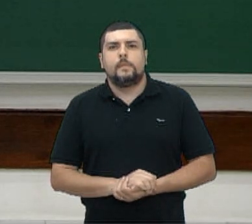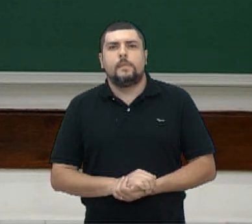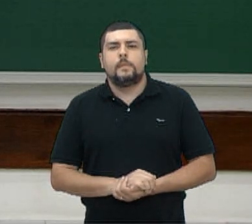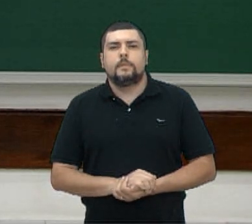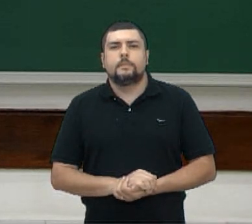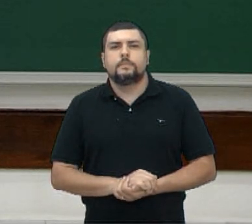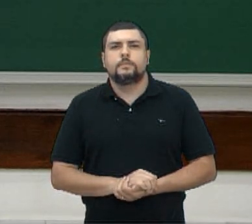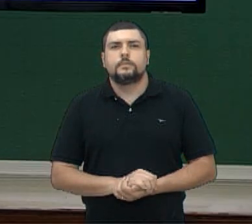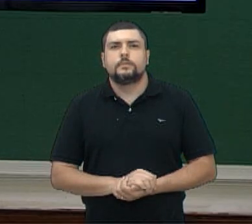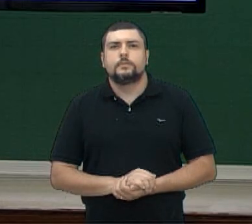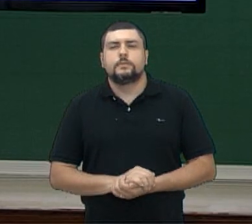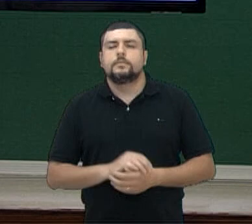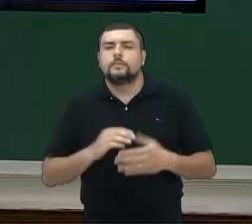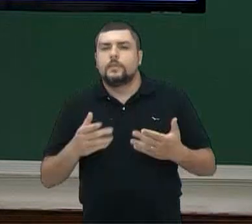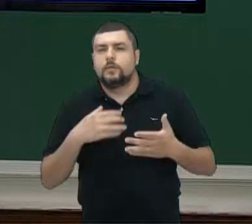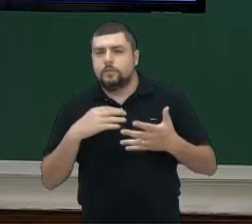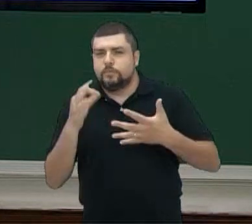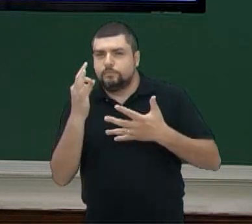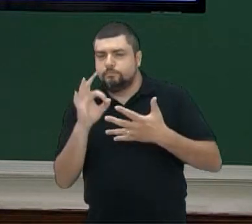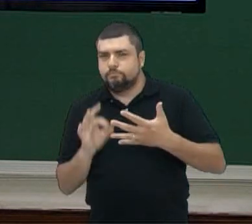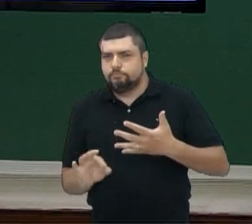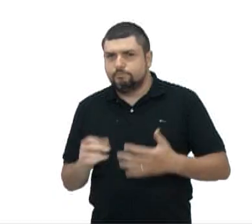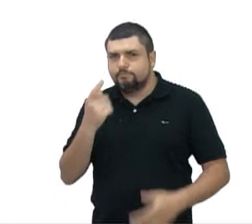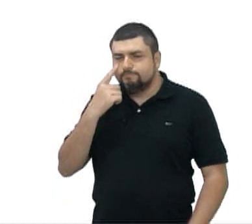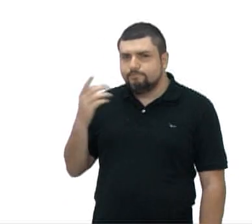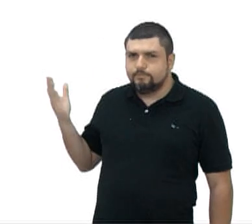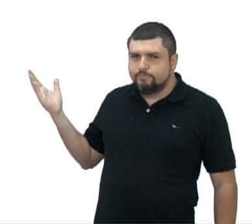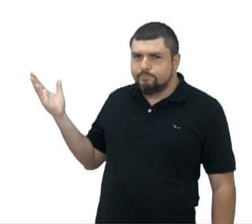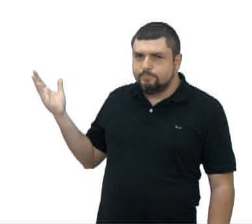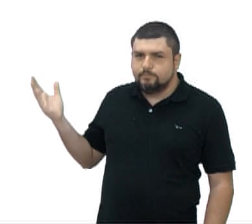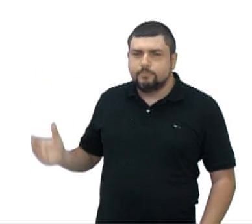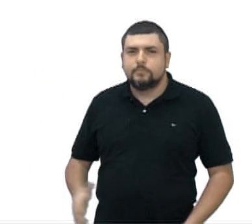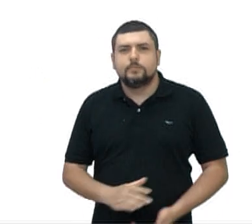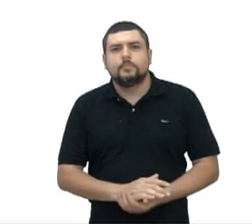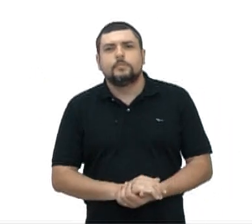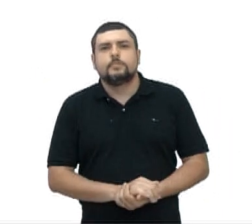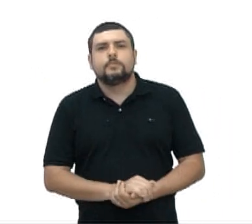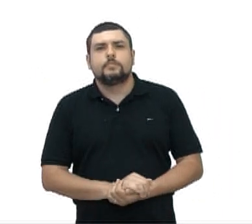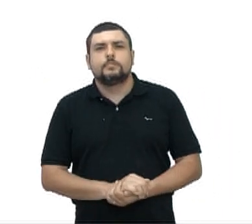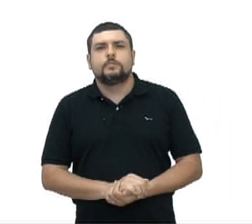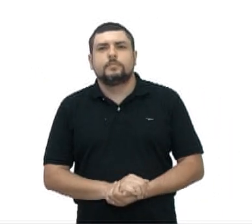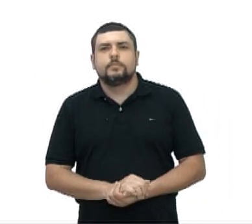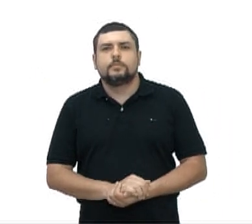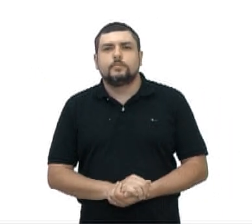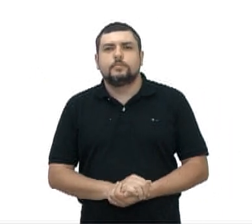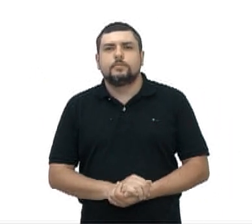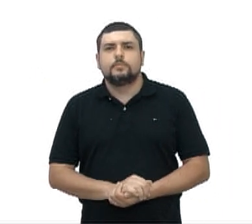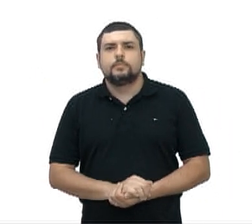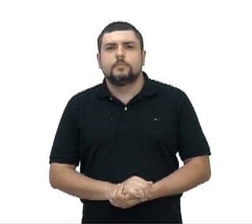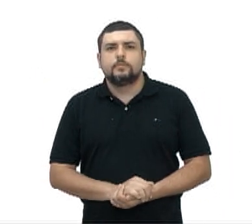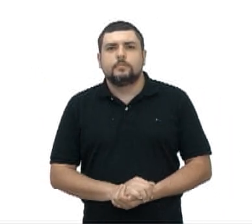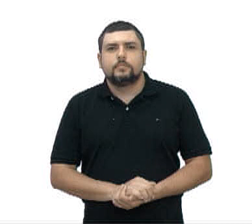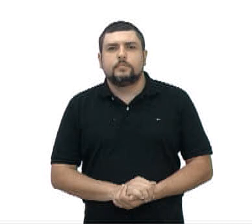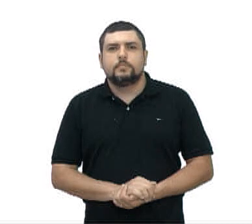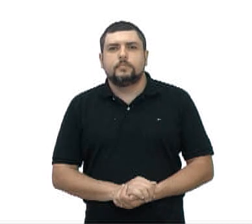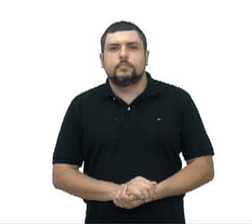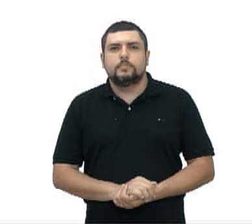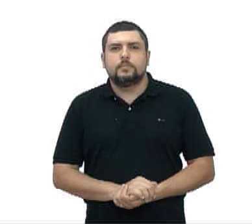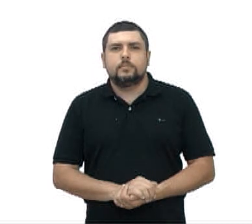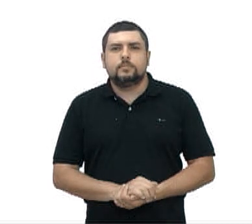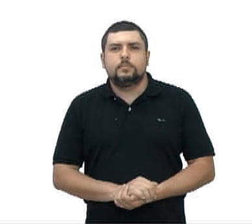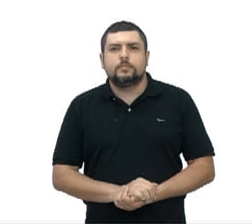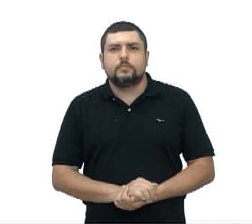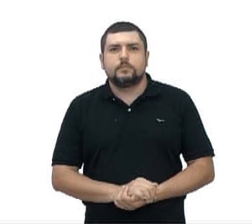Vamos corrigir então aqui, olha só. Who is lazier? Garfield is lazier than Audie. Who is